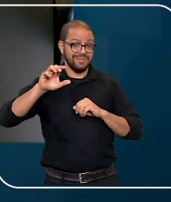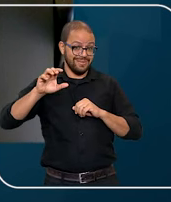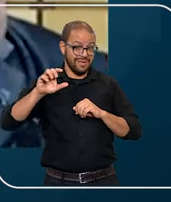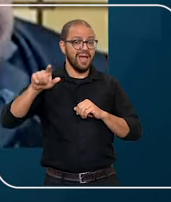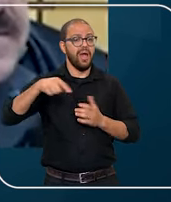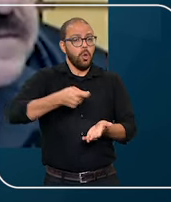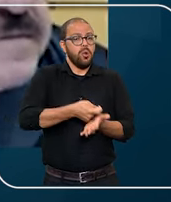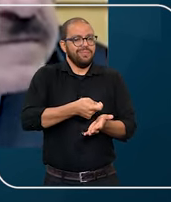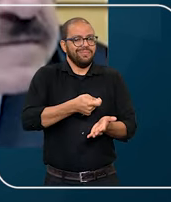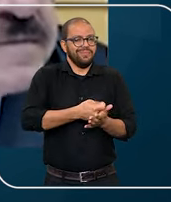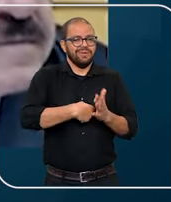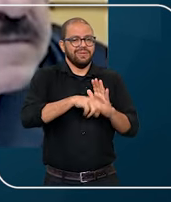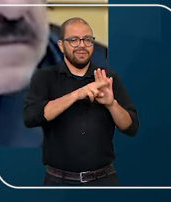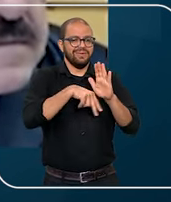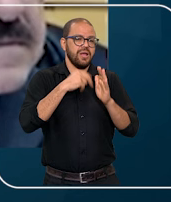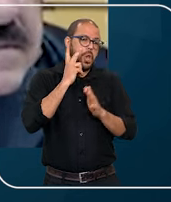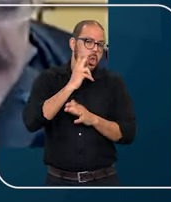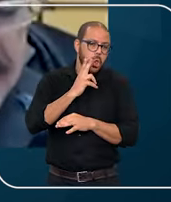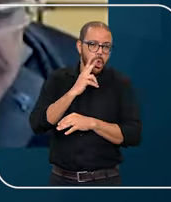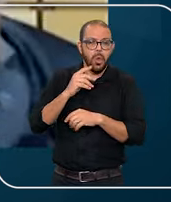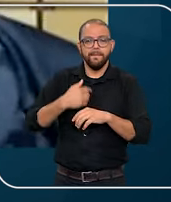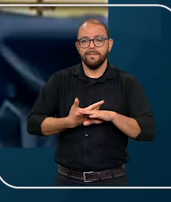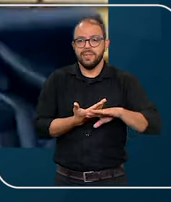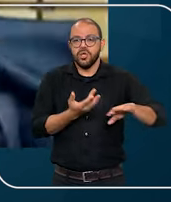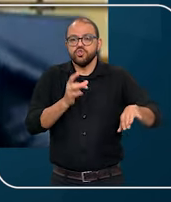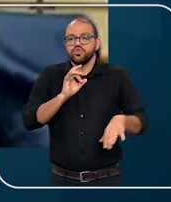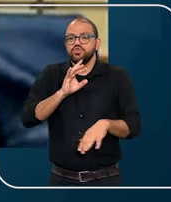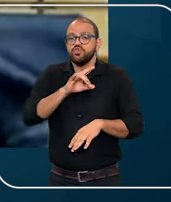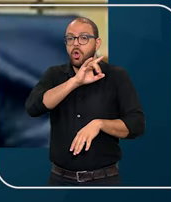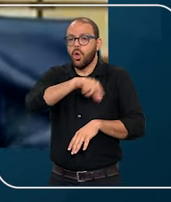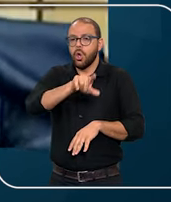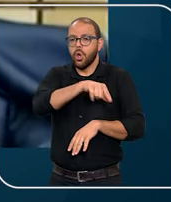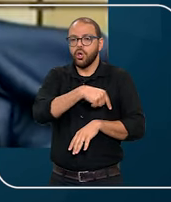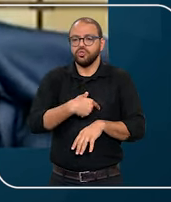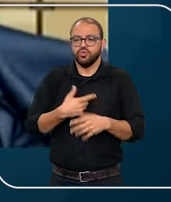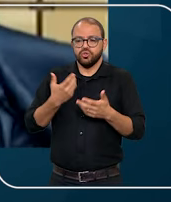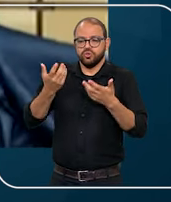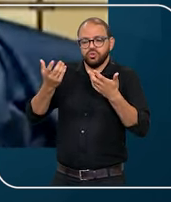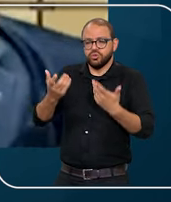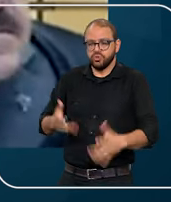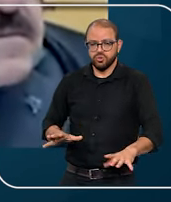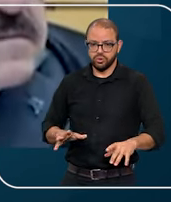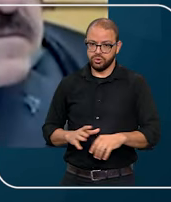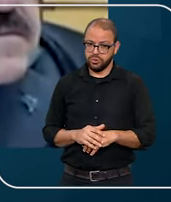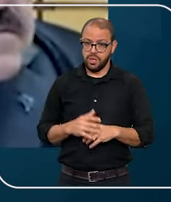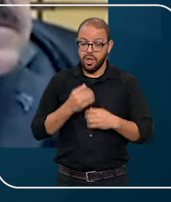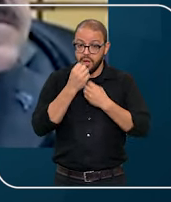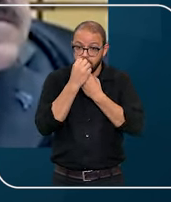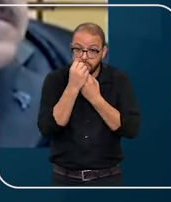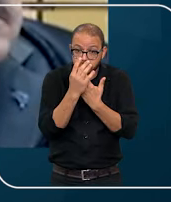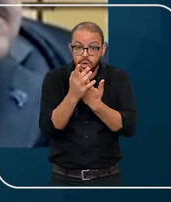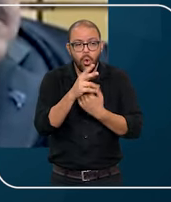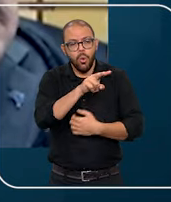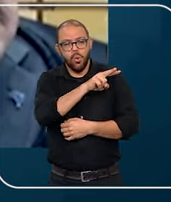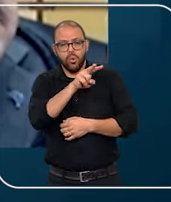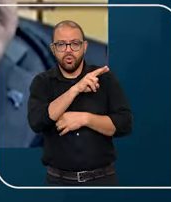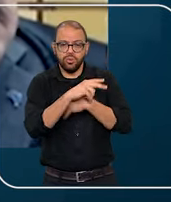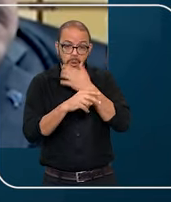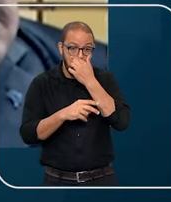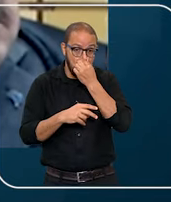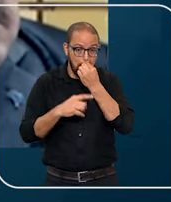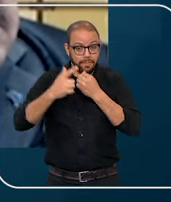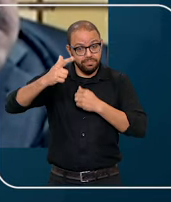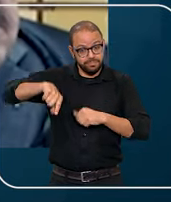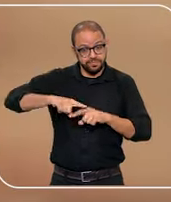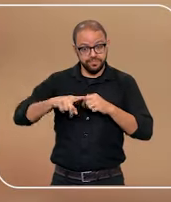CPC é obrigatória no procedimento comum, sendo dispensada apenas se o desinteresse for manifestado de forma expressa por ambas